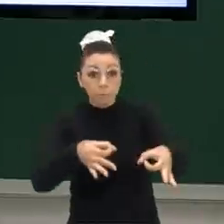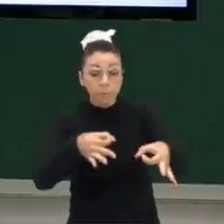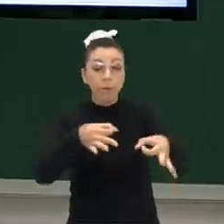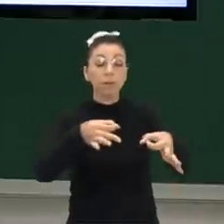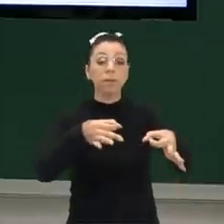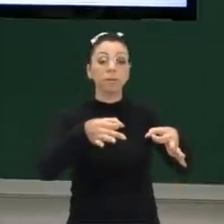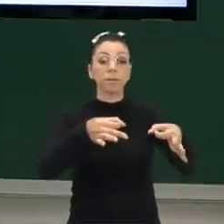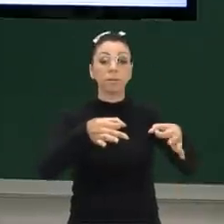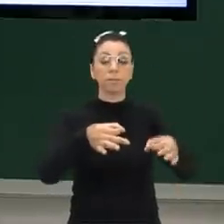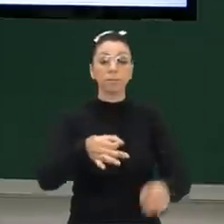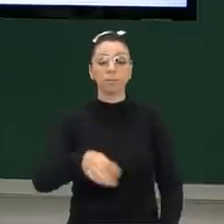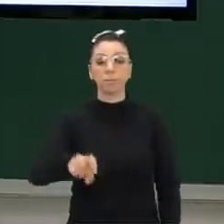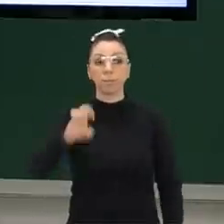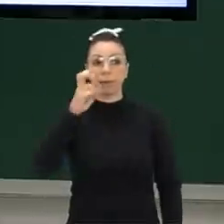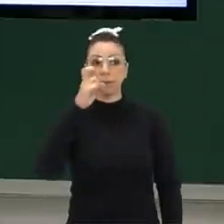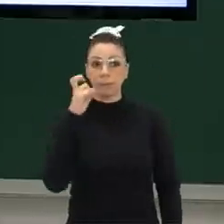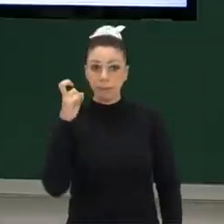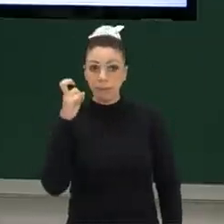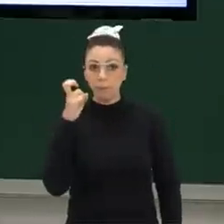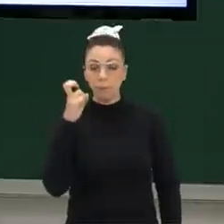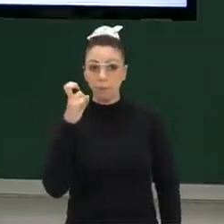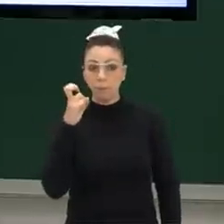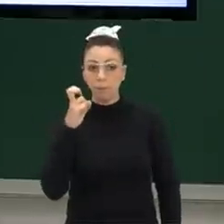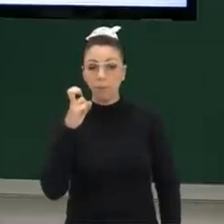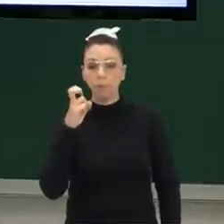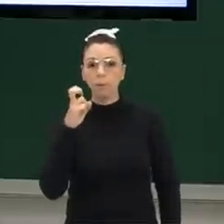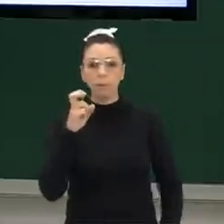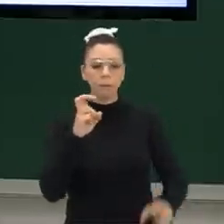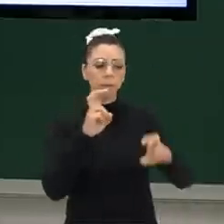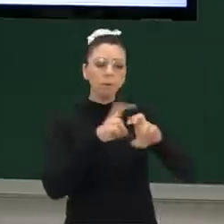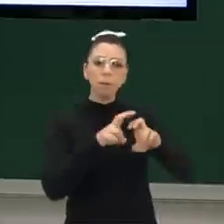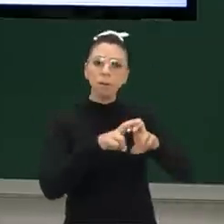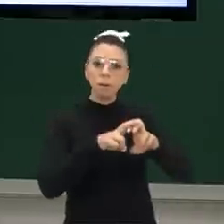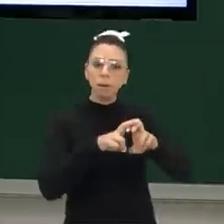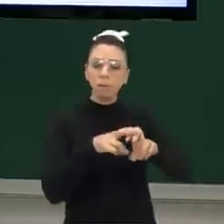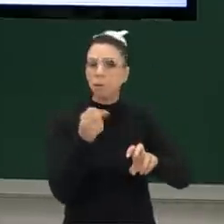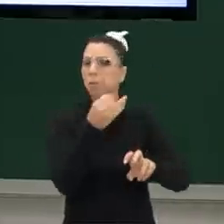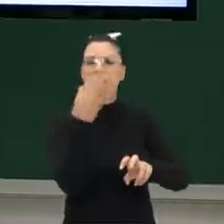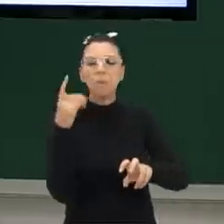tinha 5 cadeiras. Mas quantas cadeiras nós temos aqui?